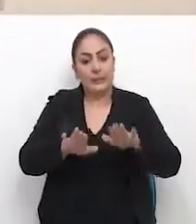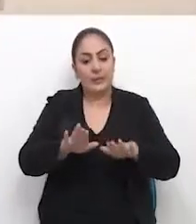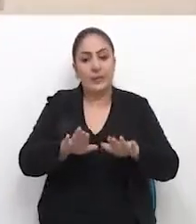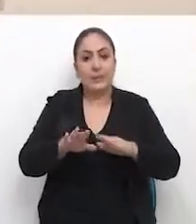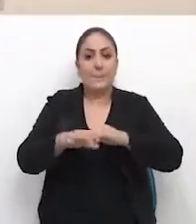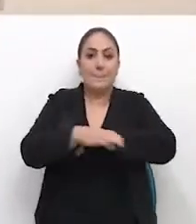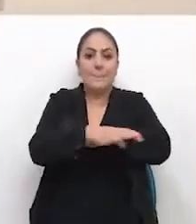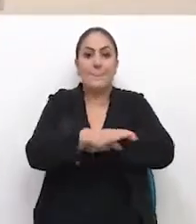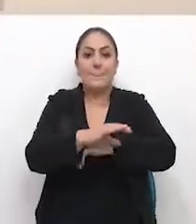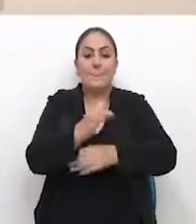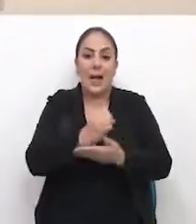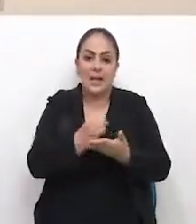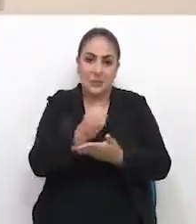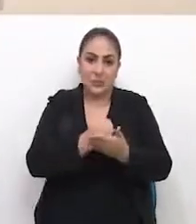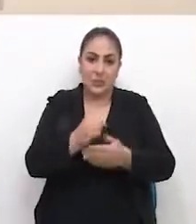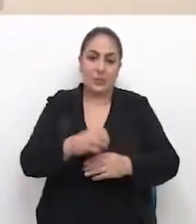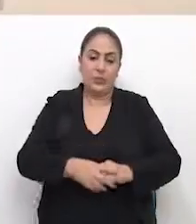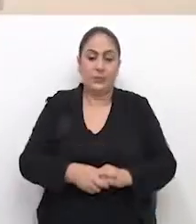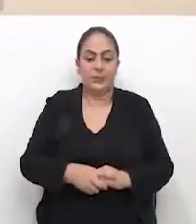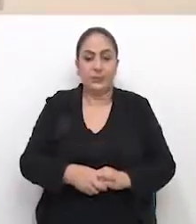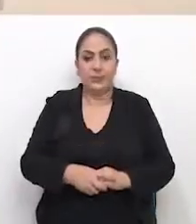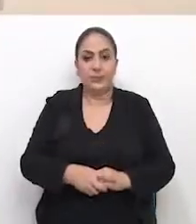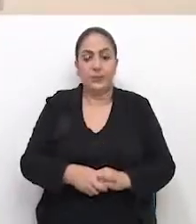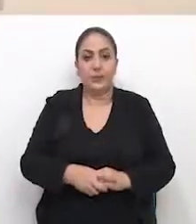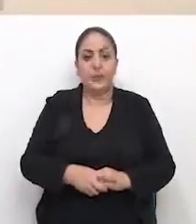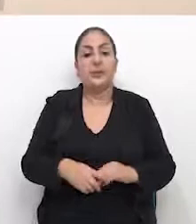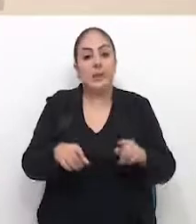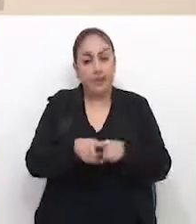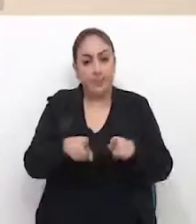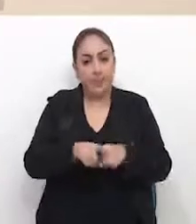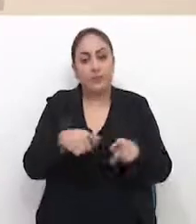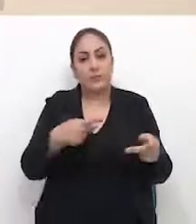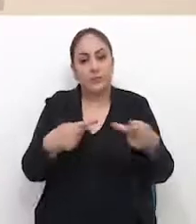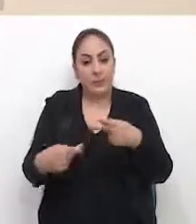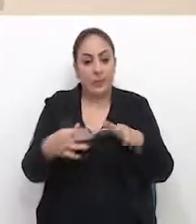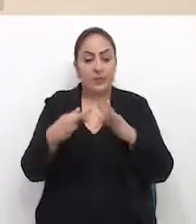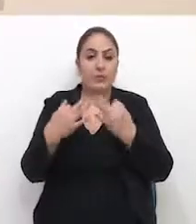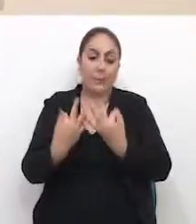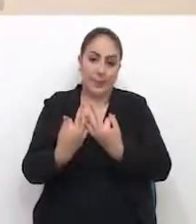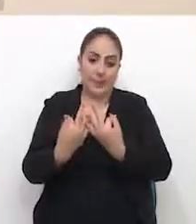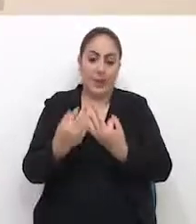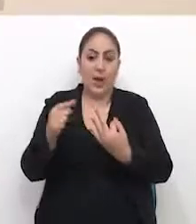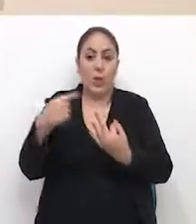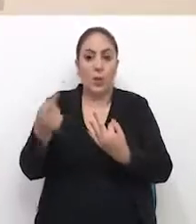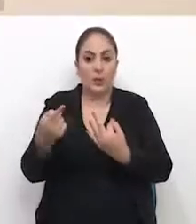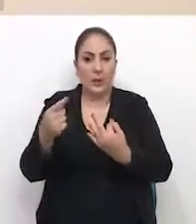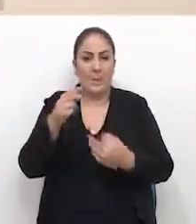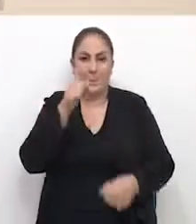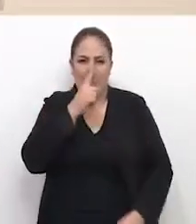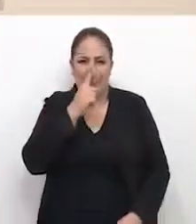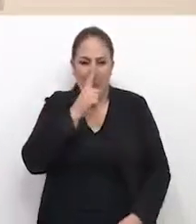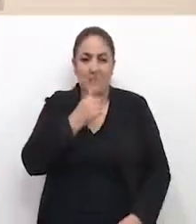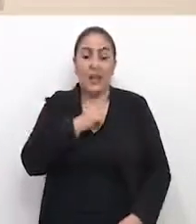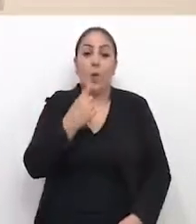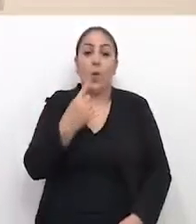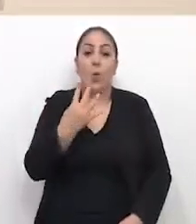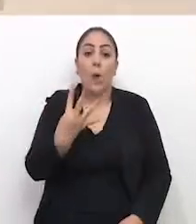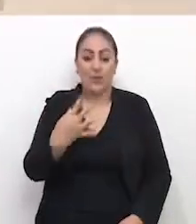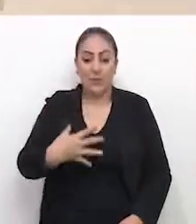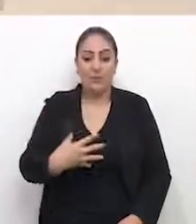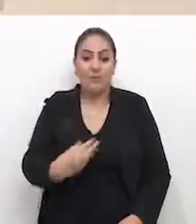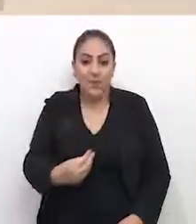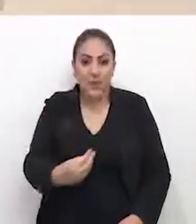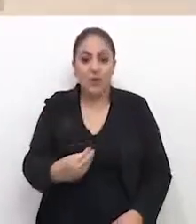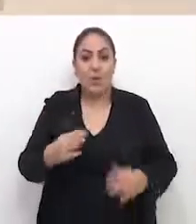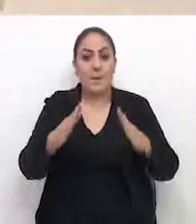de saneamento básico. Além da Dani, a gente visitou também uma outra família, com uma mãe que tinha